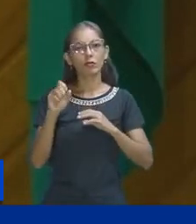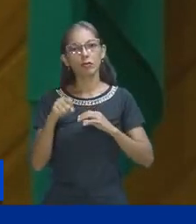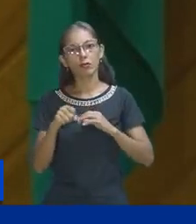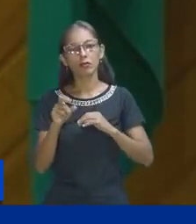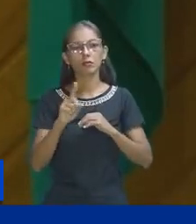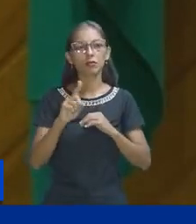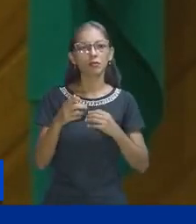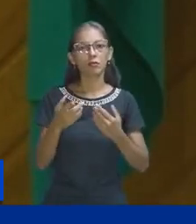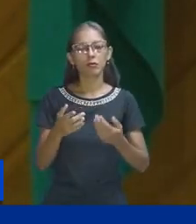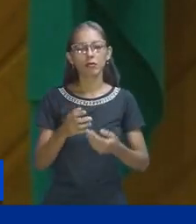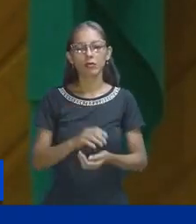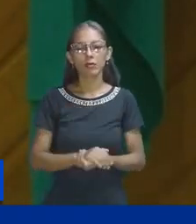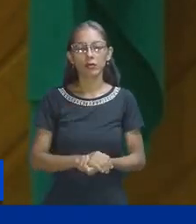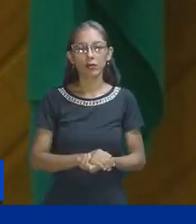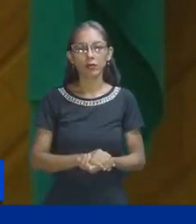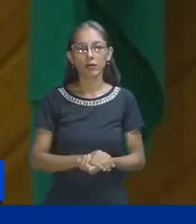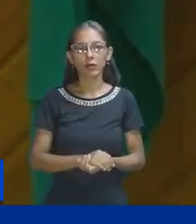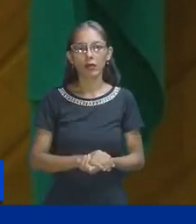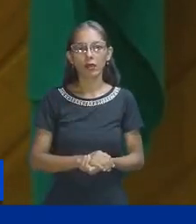sim.